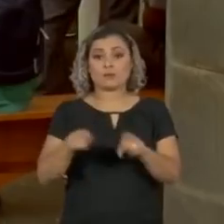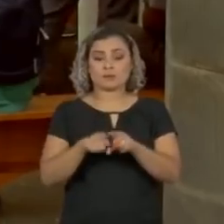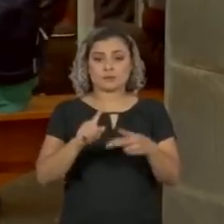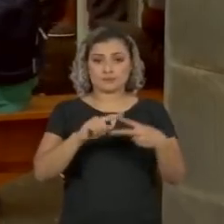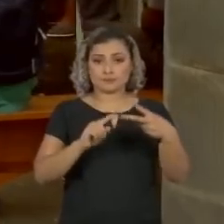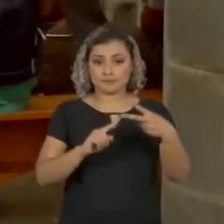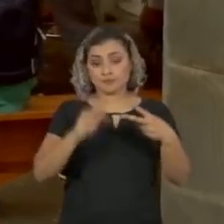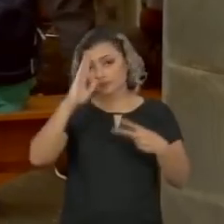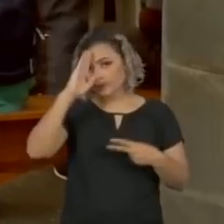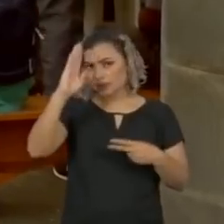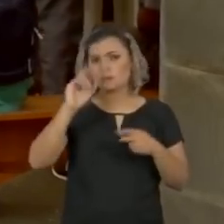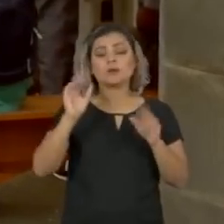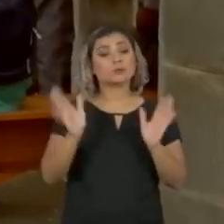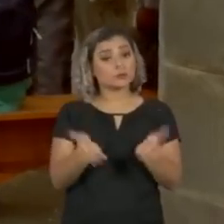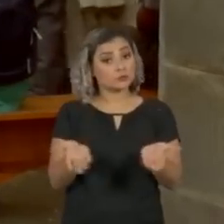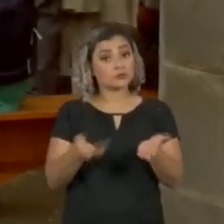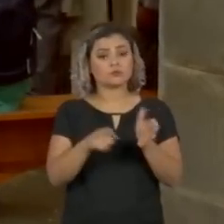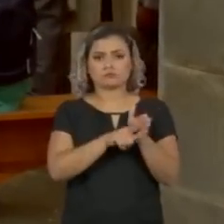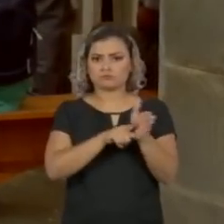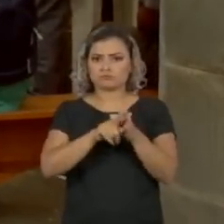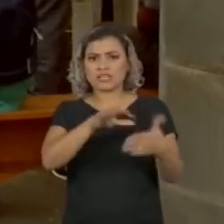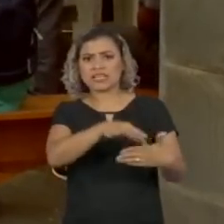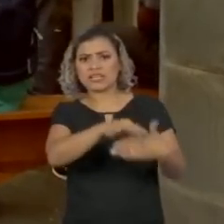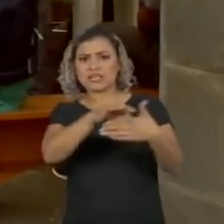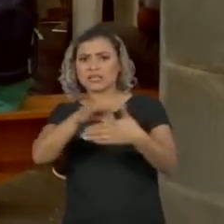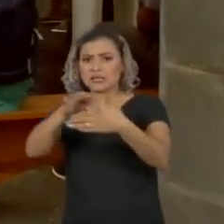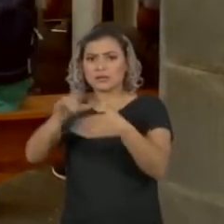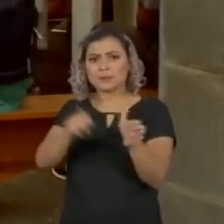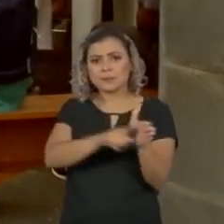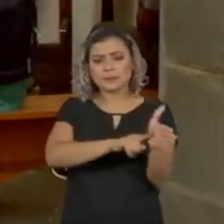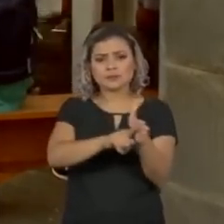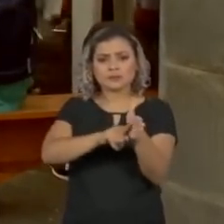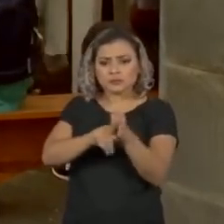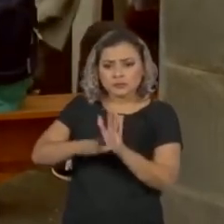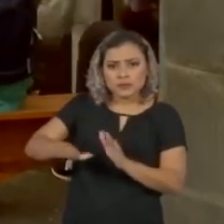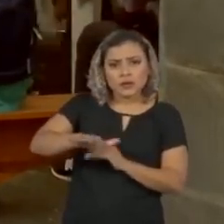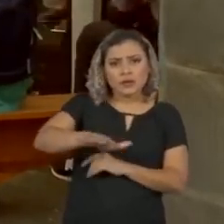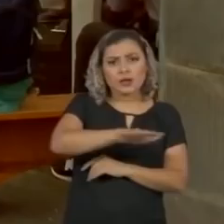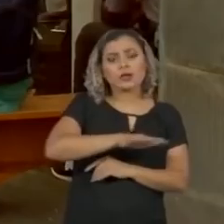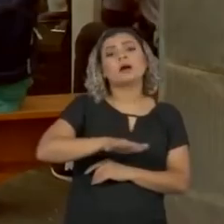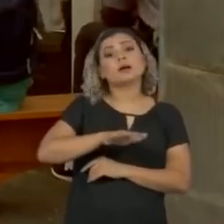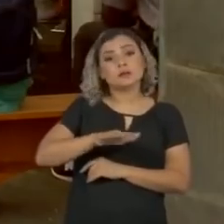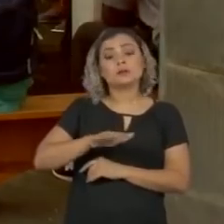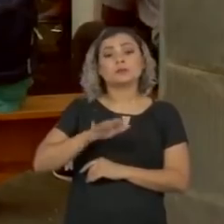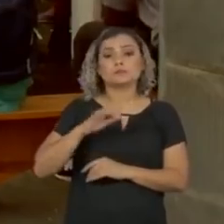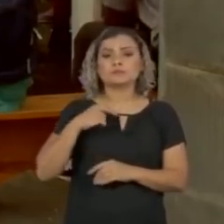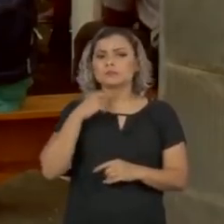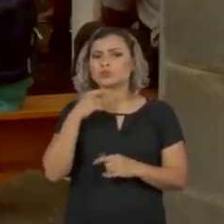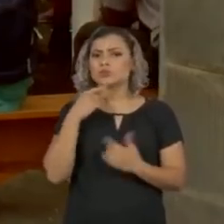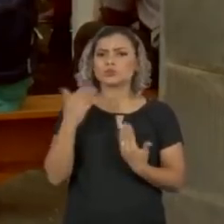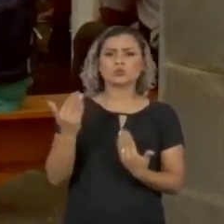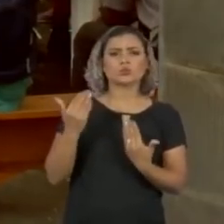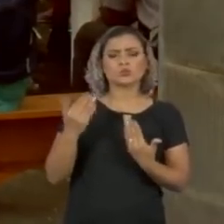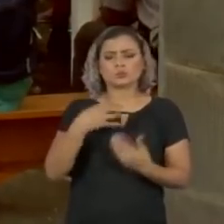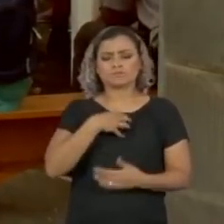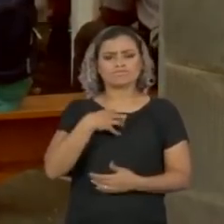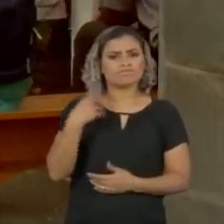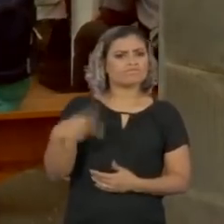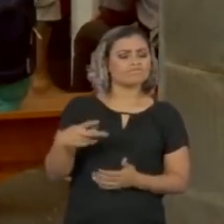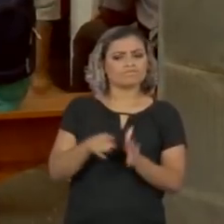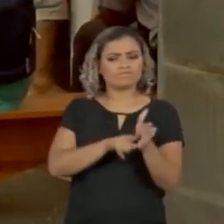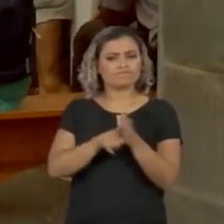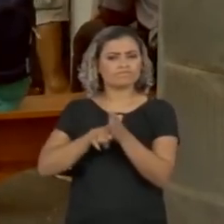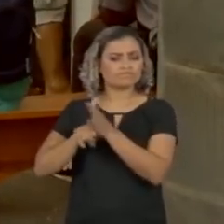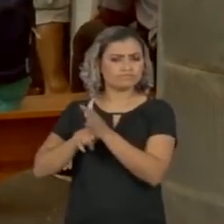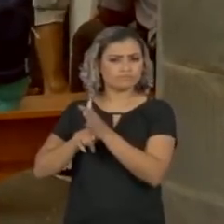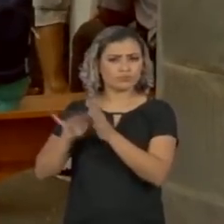já estão sendo contestados. Lideranças e pesquisadores ligados a essa população questionam a metodologia do estudo e